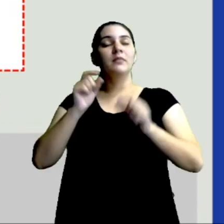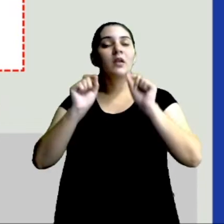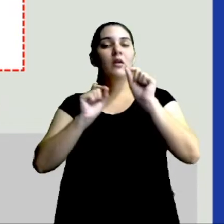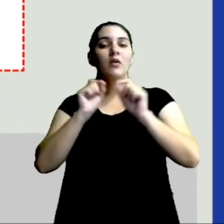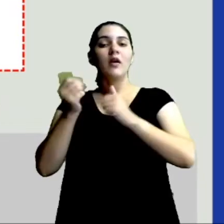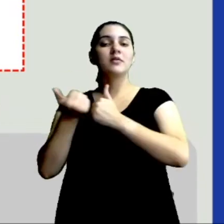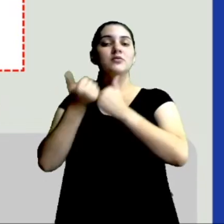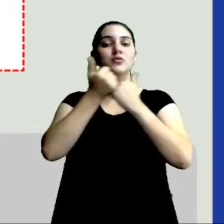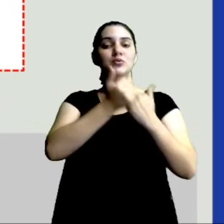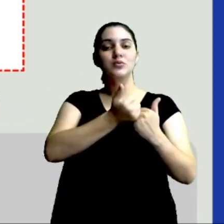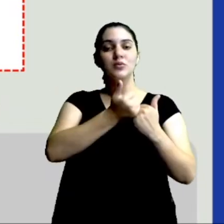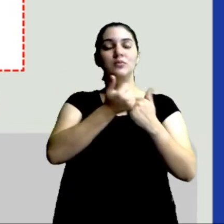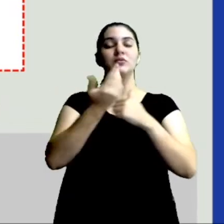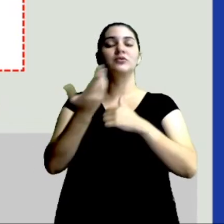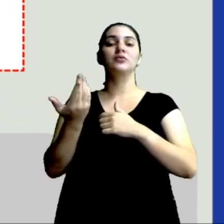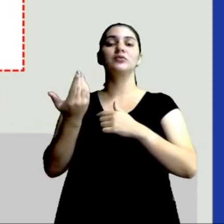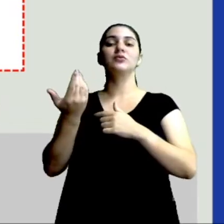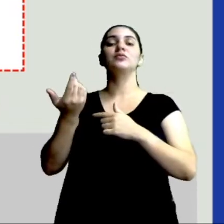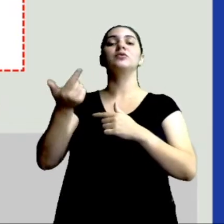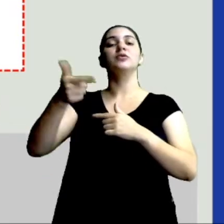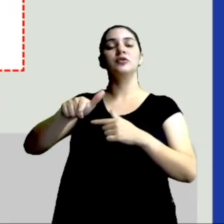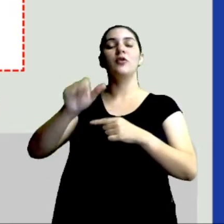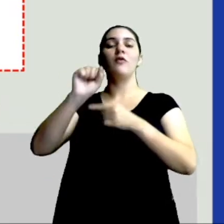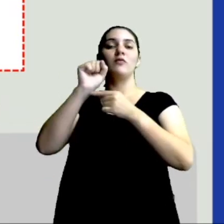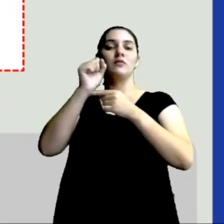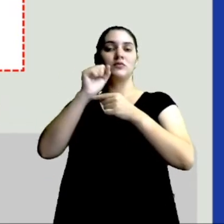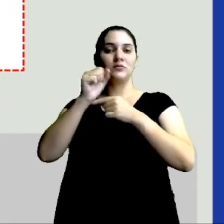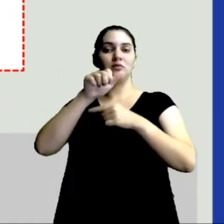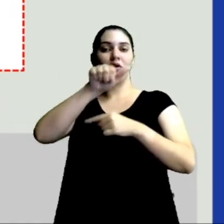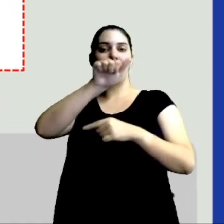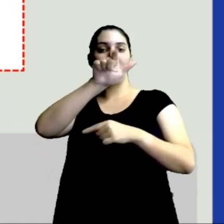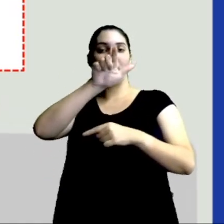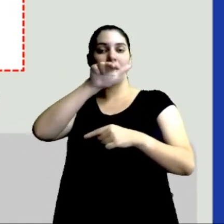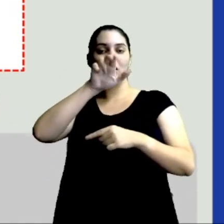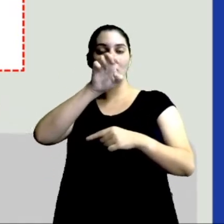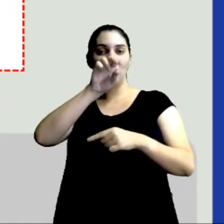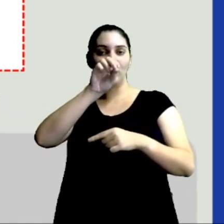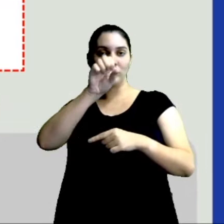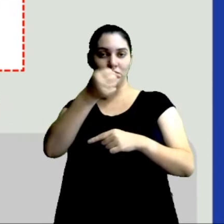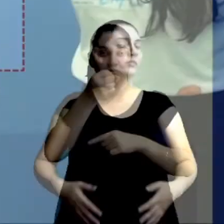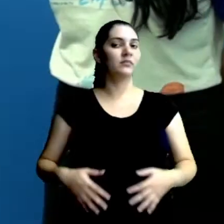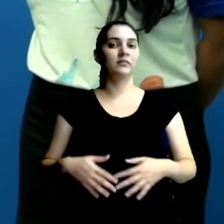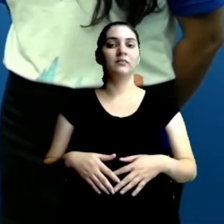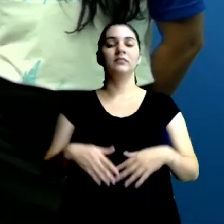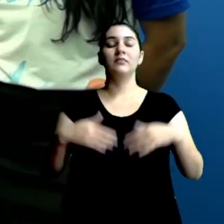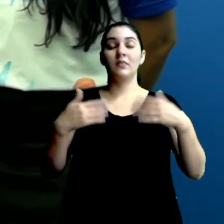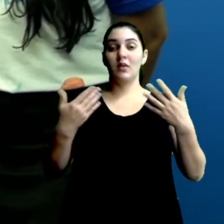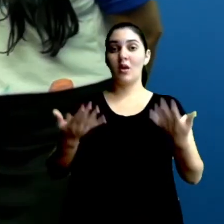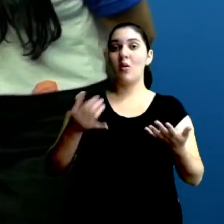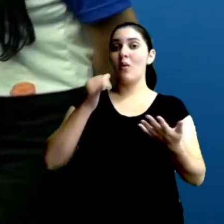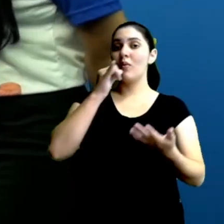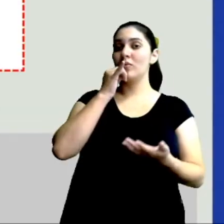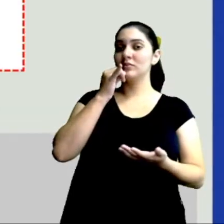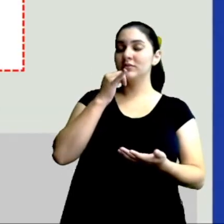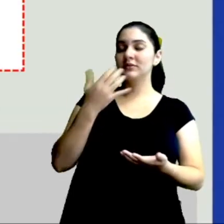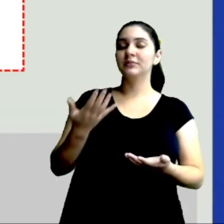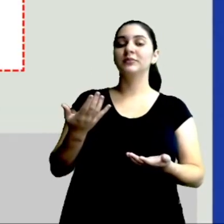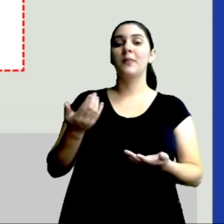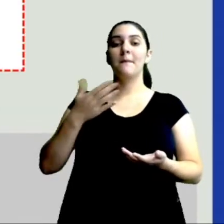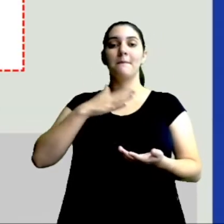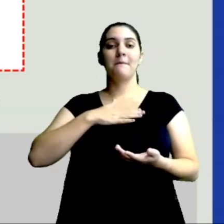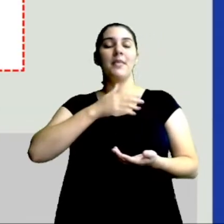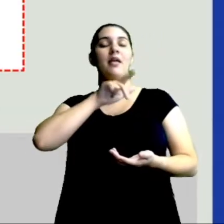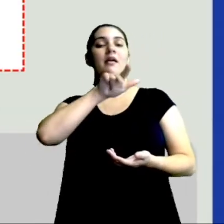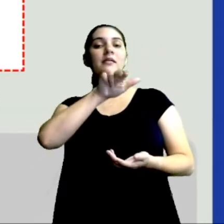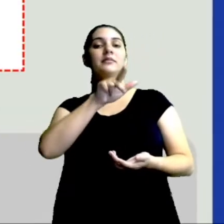substituindo, né, evitando essa repetição do substantivo aluno, alunos. Outro exemplo. Minha irmã